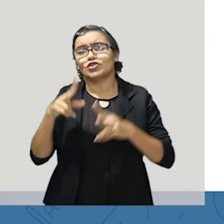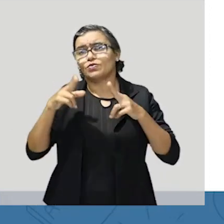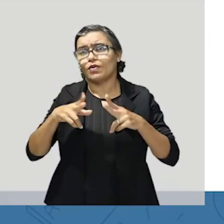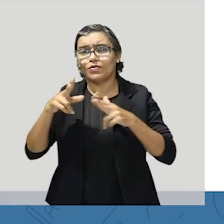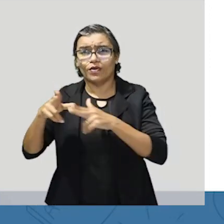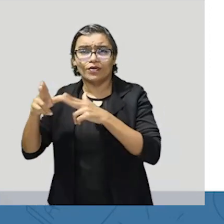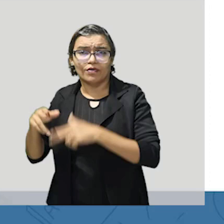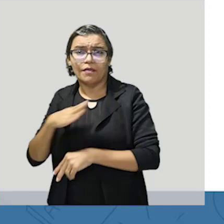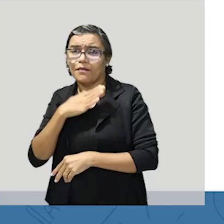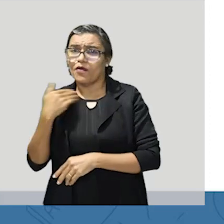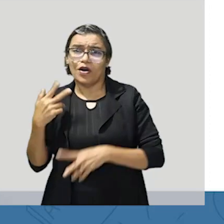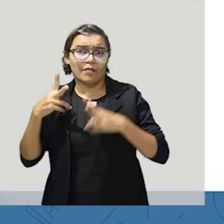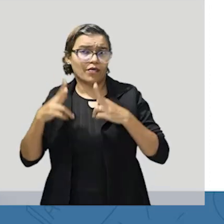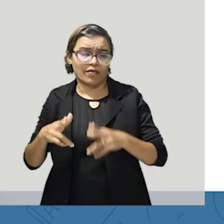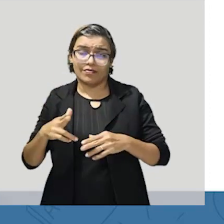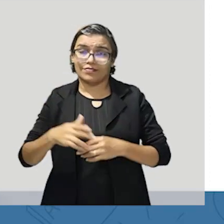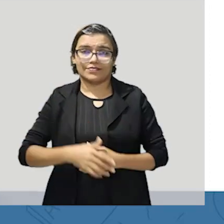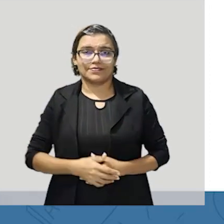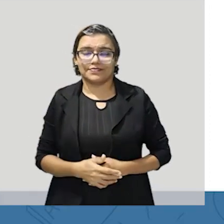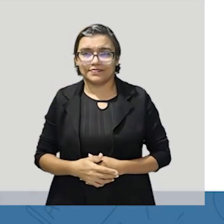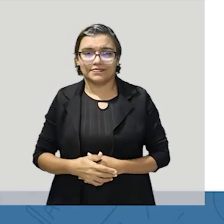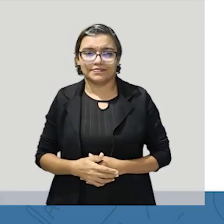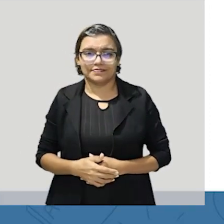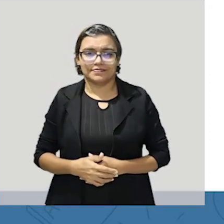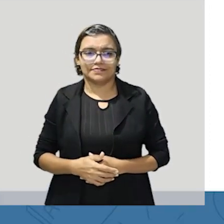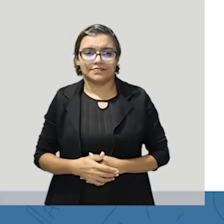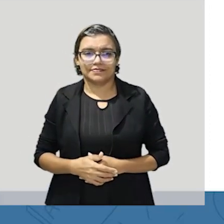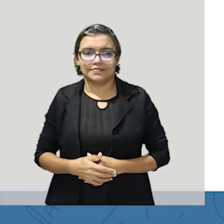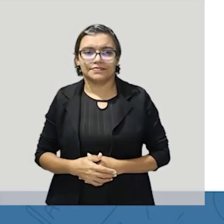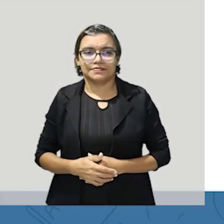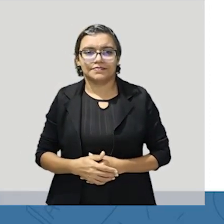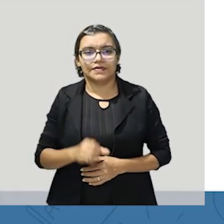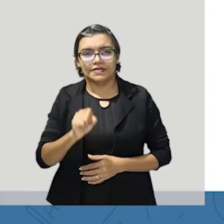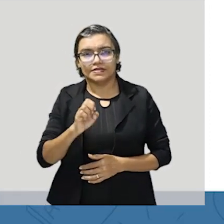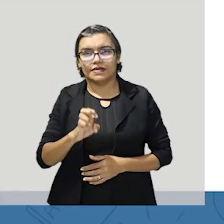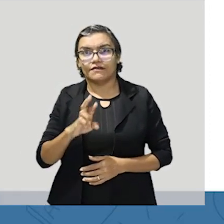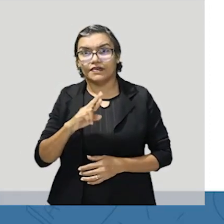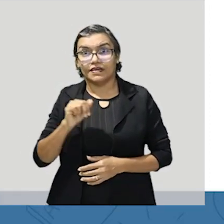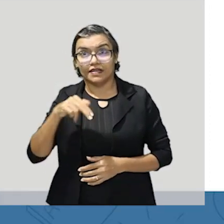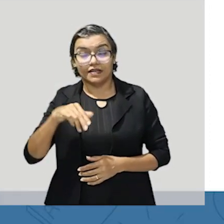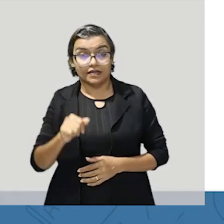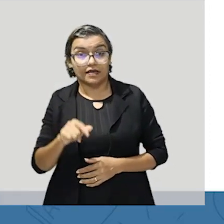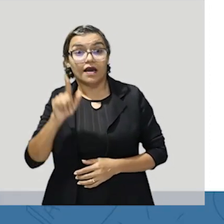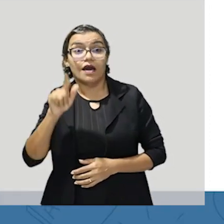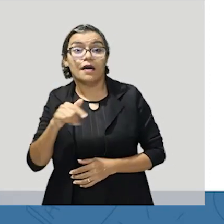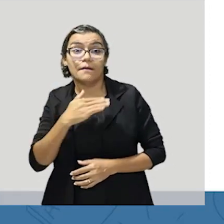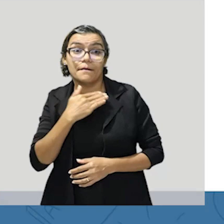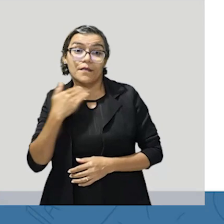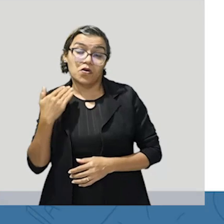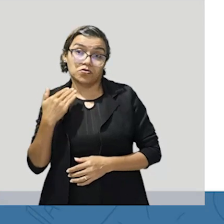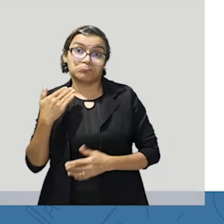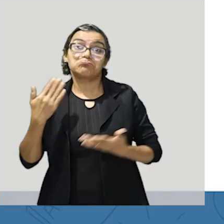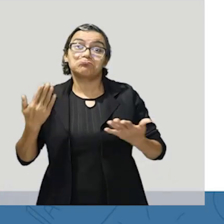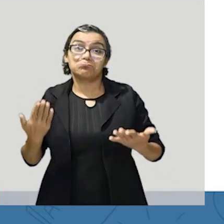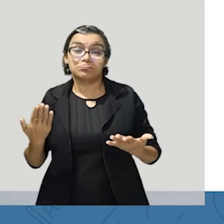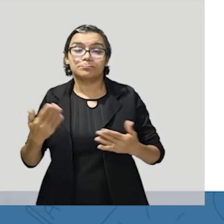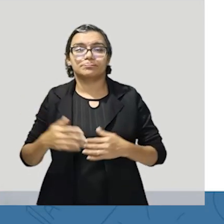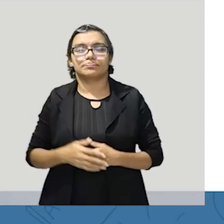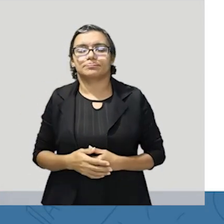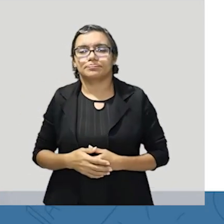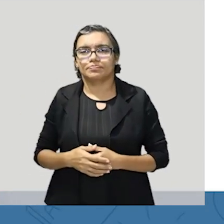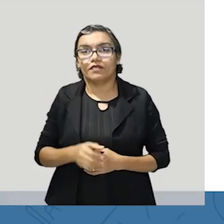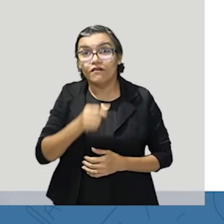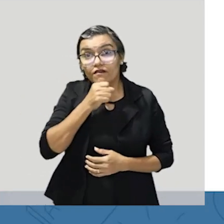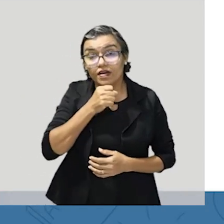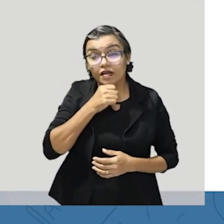na vida morremos de morte igual mesma morte Severina que a morte de quem se morre de